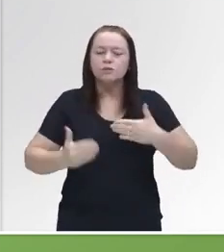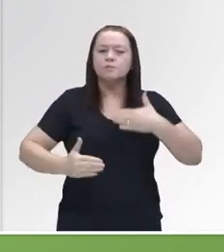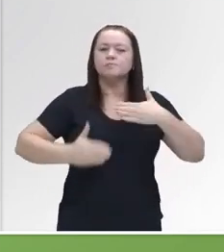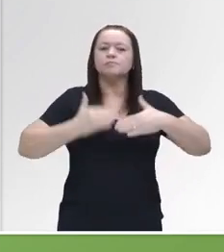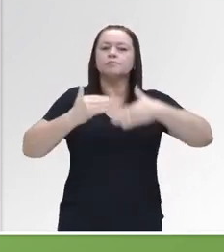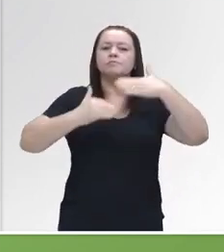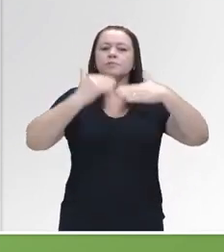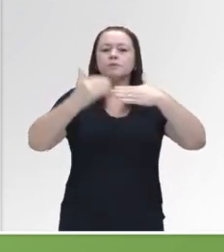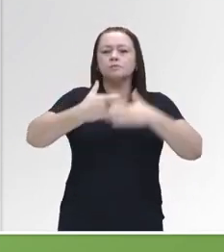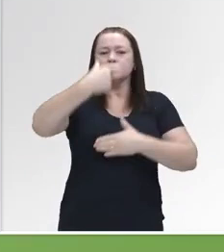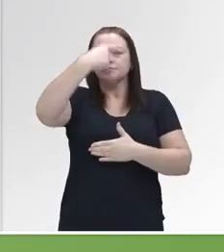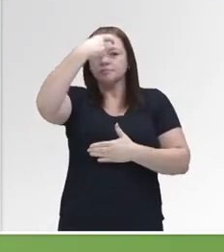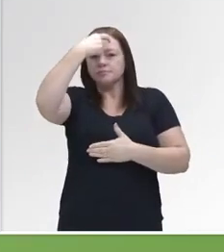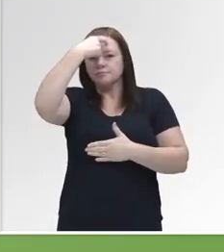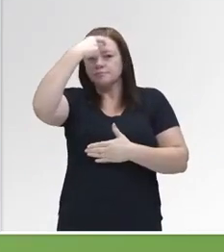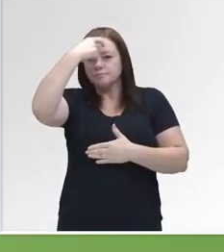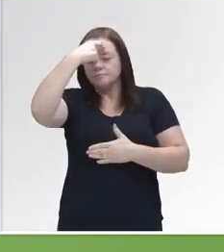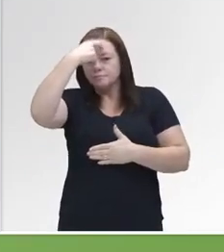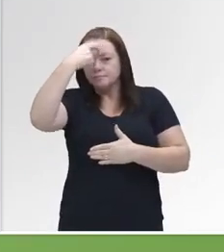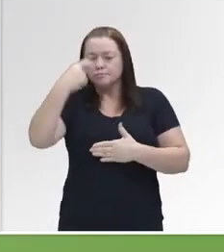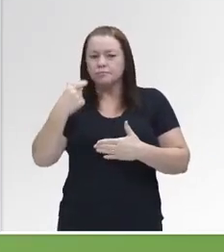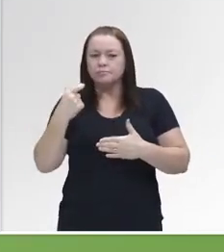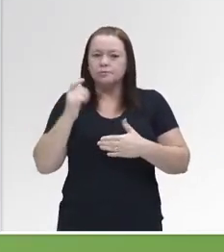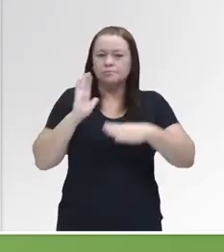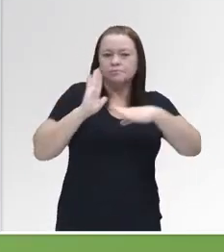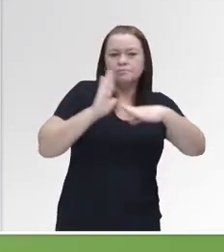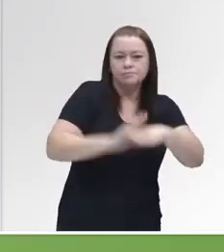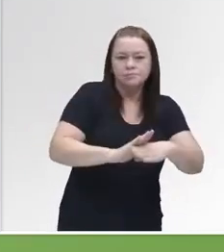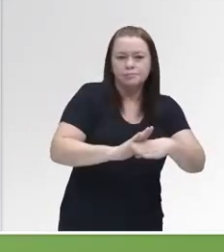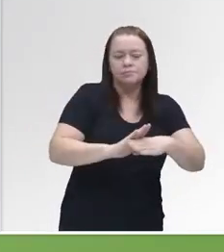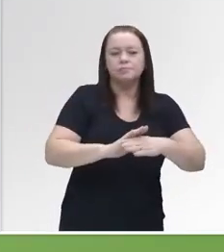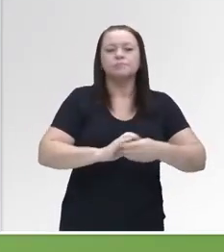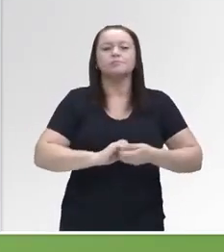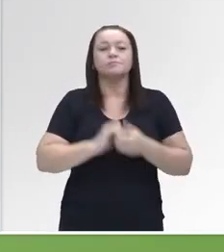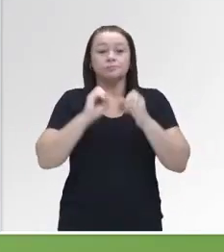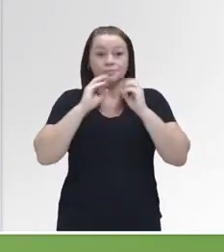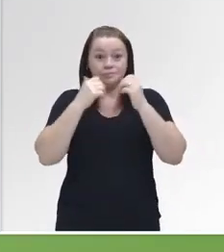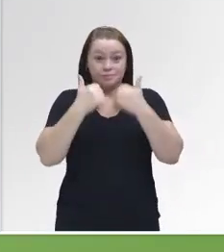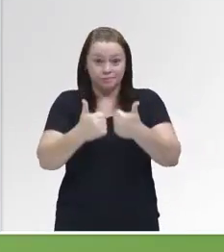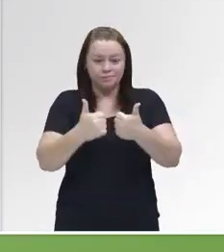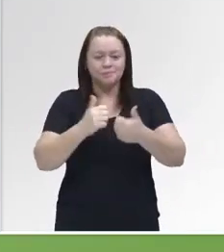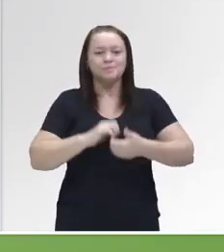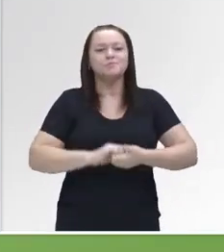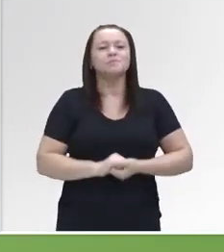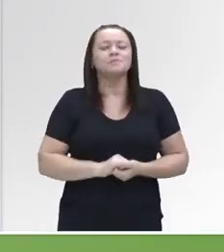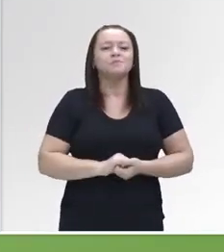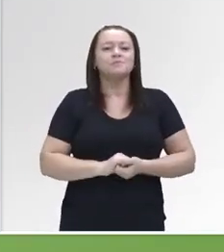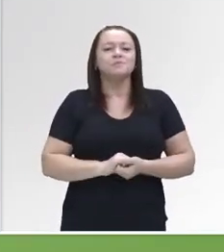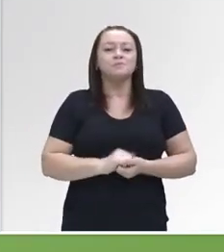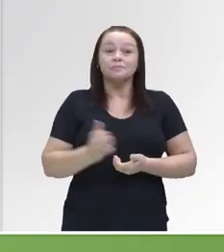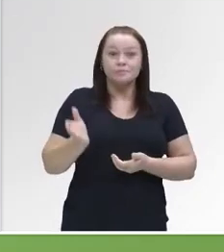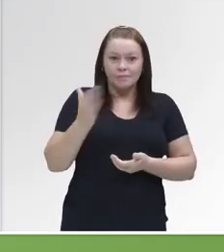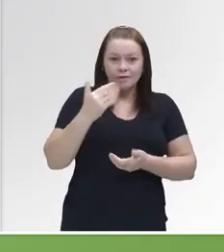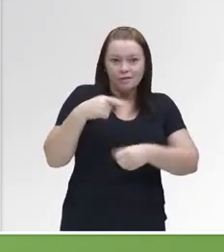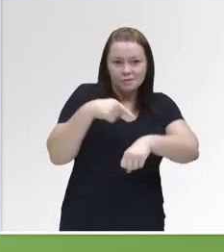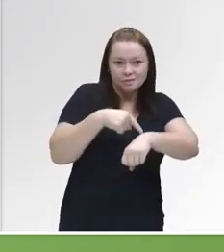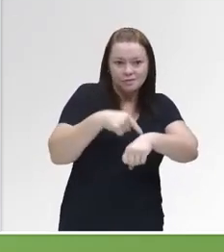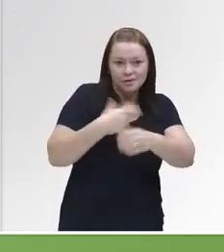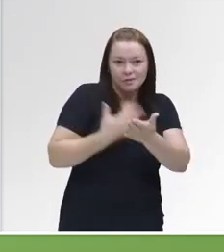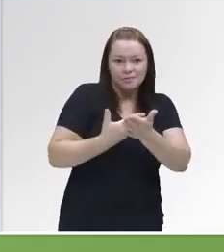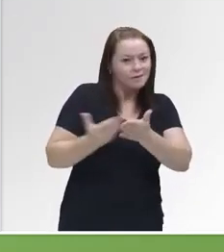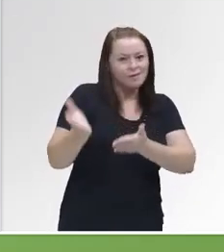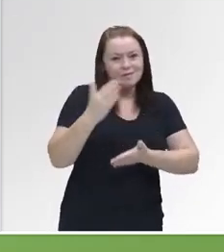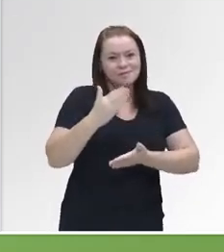desenvolver raciocínio lógico e proporcional. Tudo bem? Vamos para a hora de estudar? Vamos